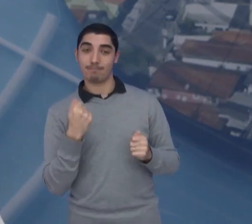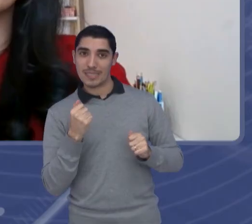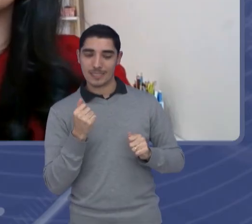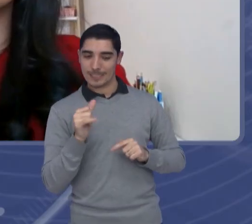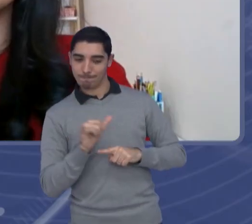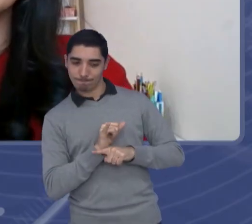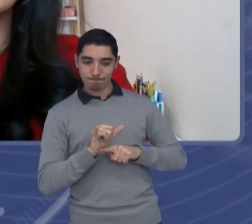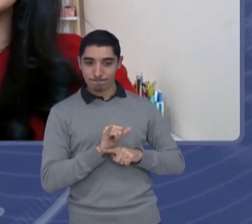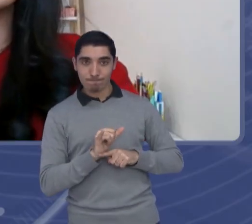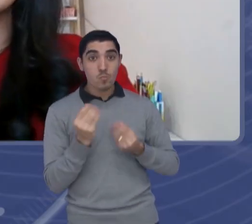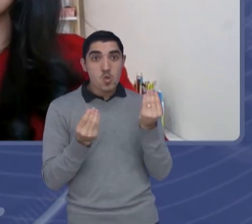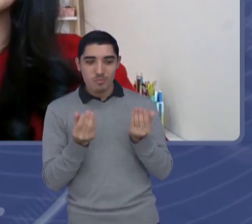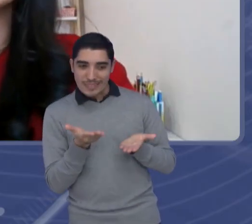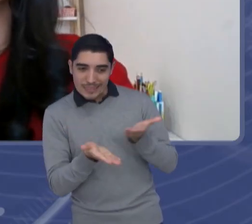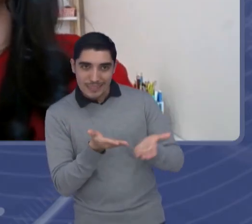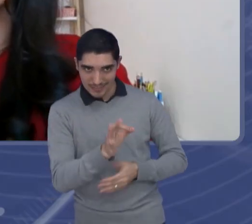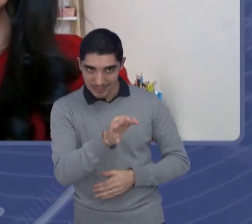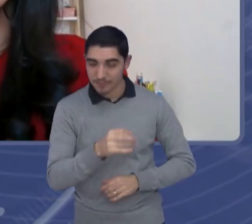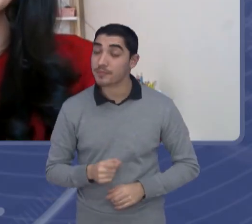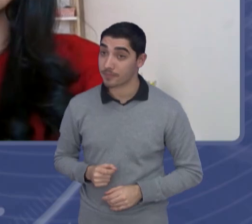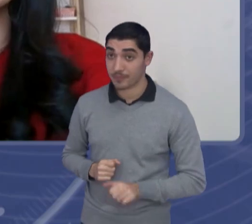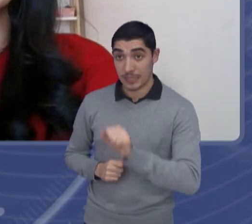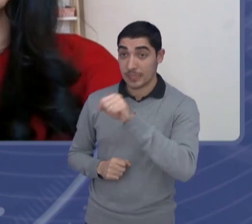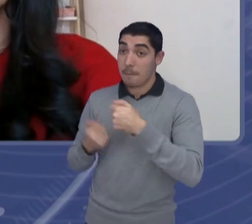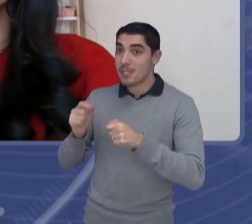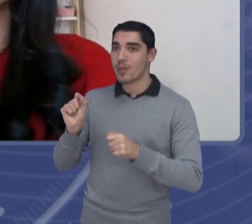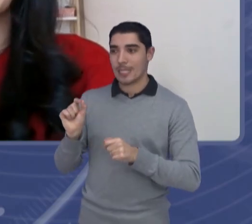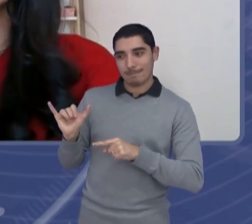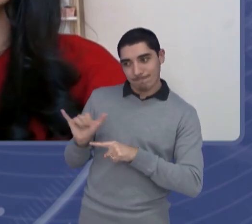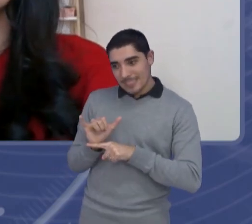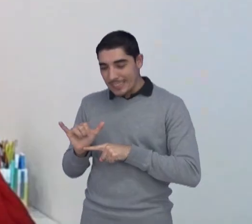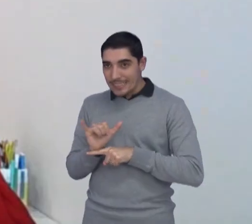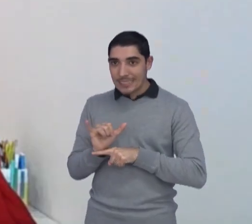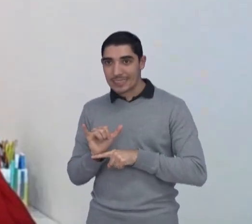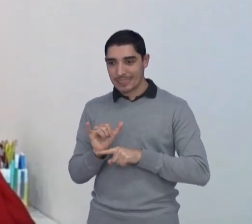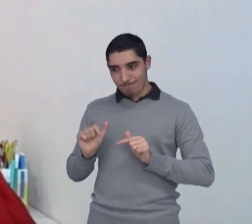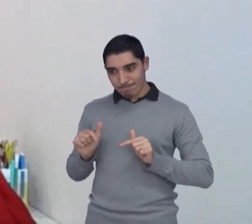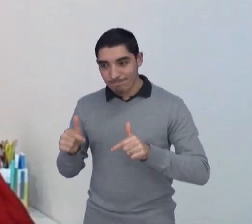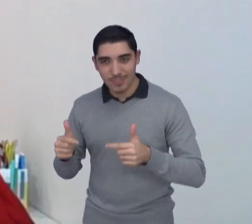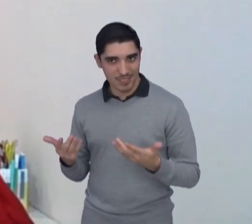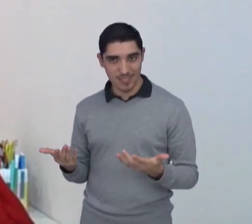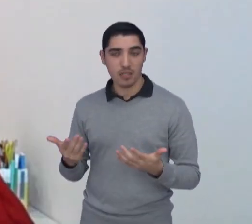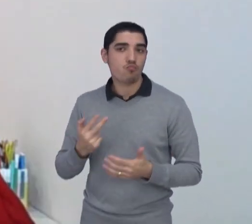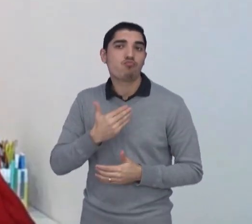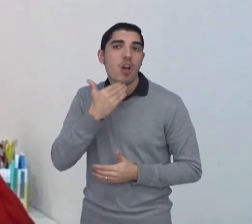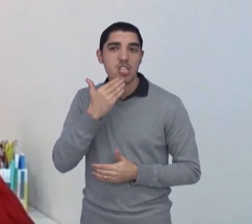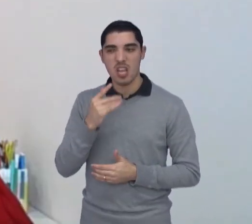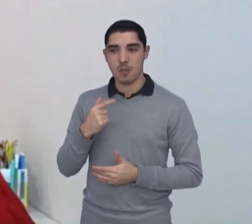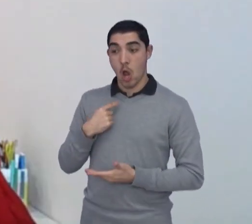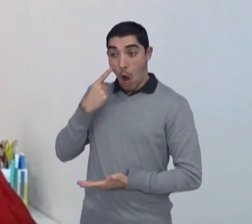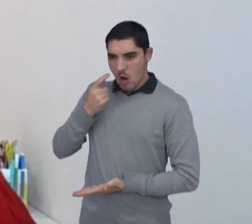chegar e abordá-los. Sim, precisa ter jogo de cintura, né? Então, não dá para chegar ditando regras,